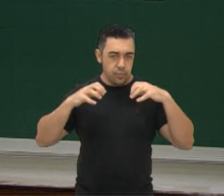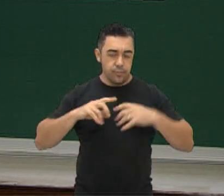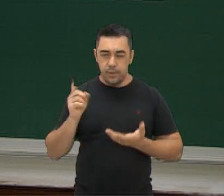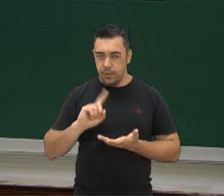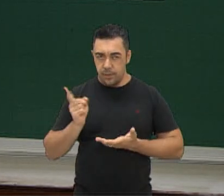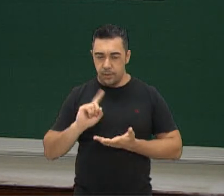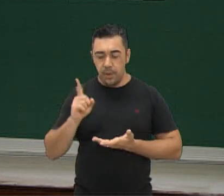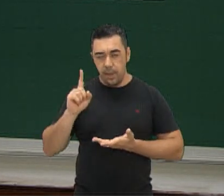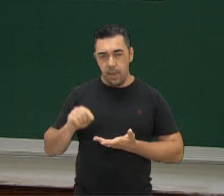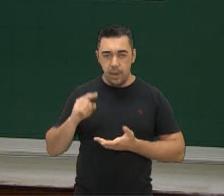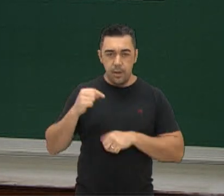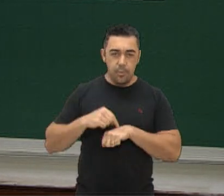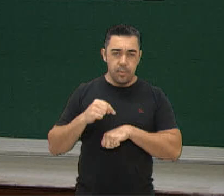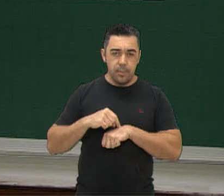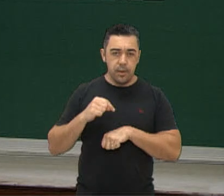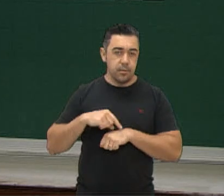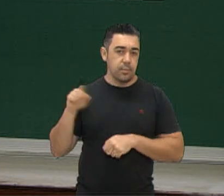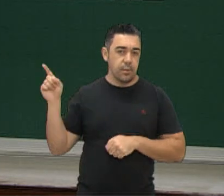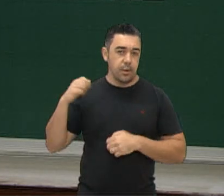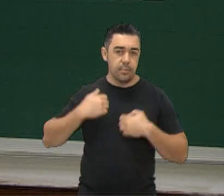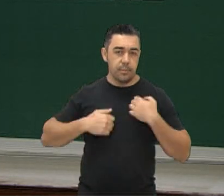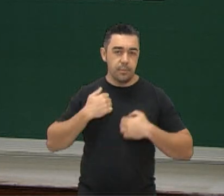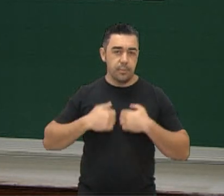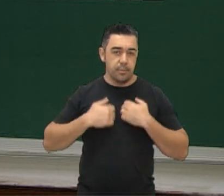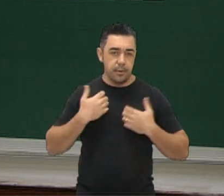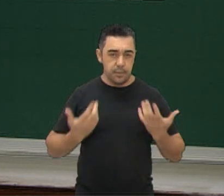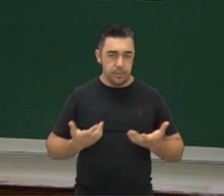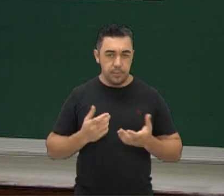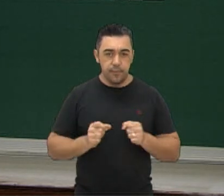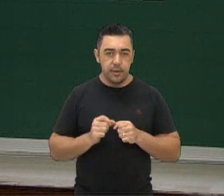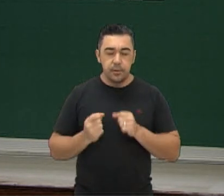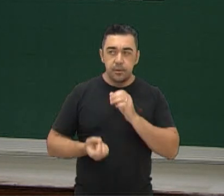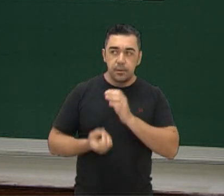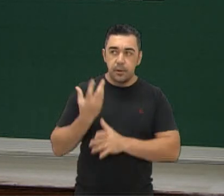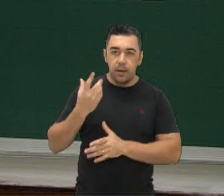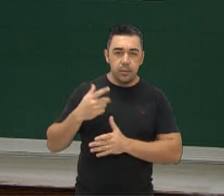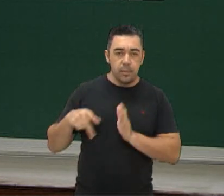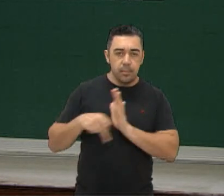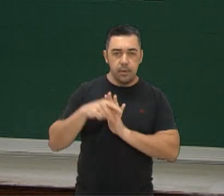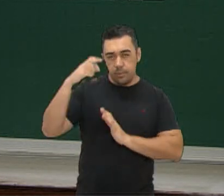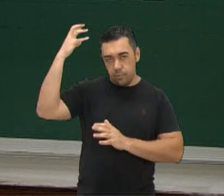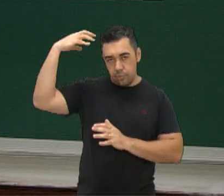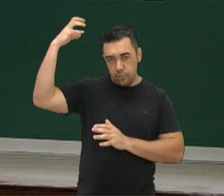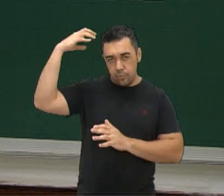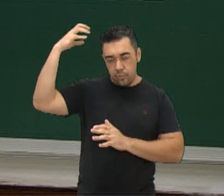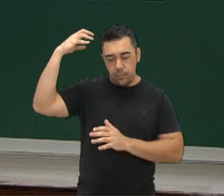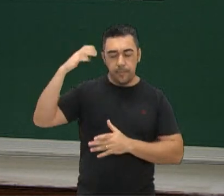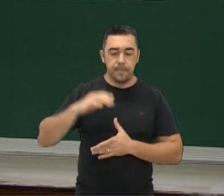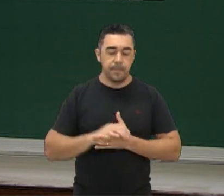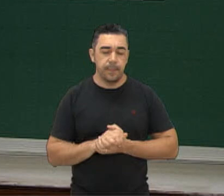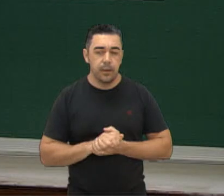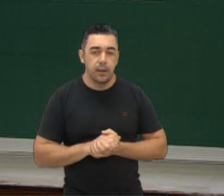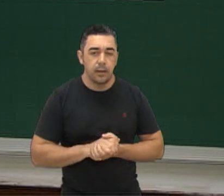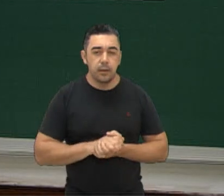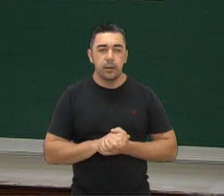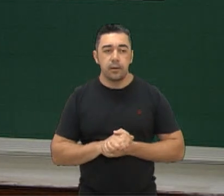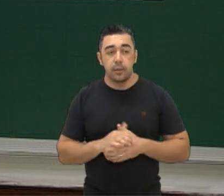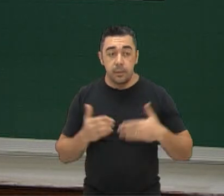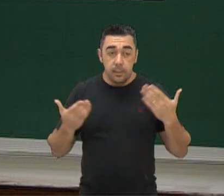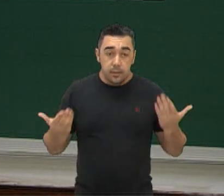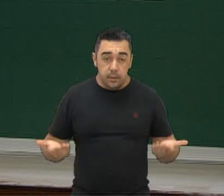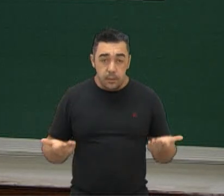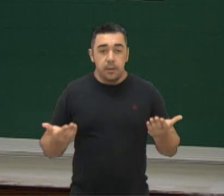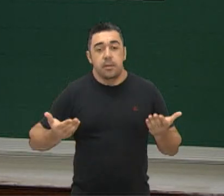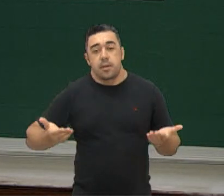não estava num dia chuvoso, ele estava, na verdade, criando a sua própria chuva lá na banheira da casa dele, né? A